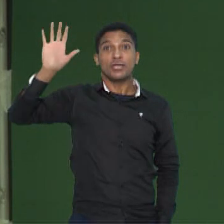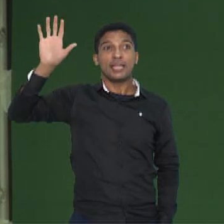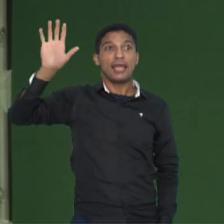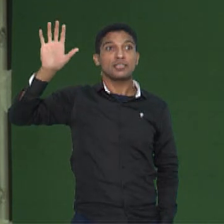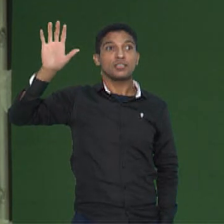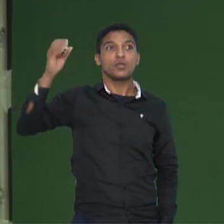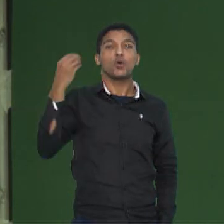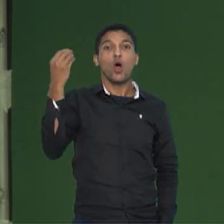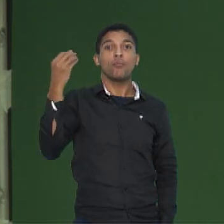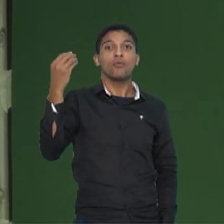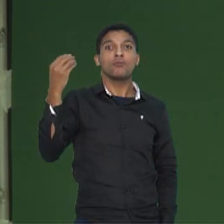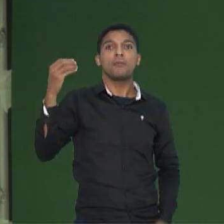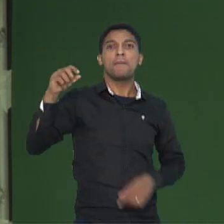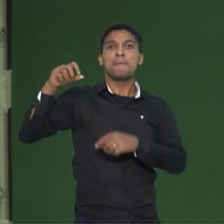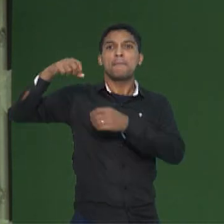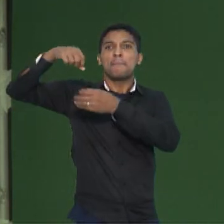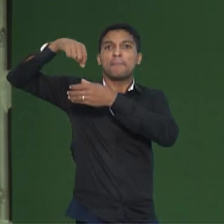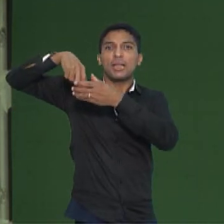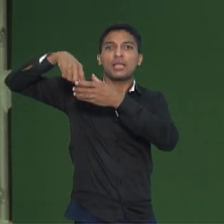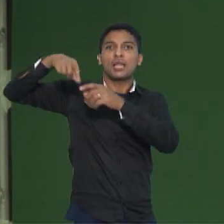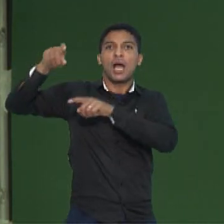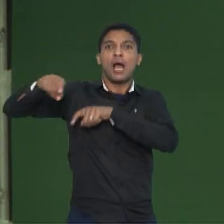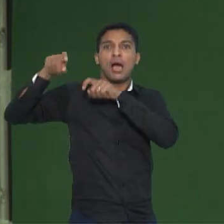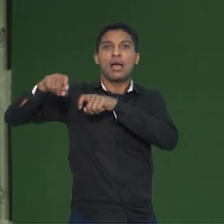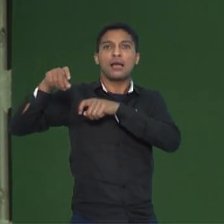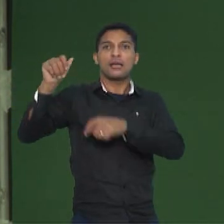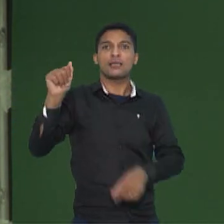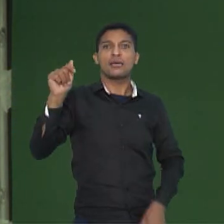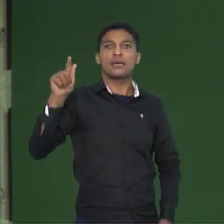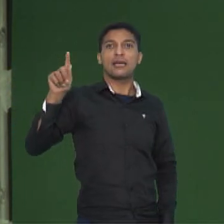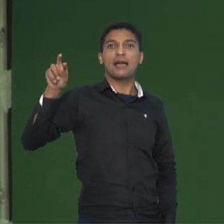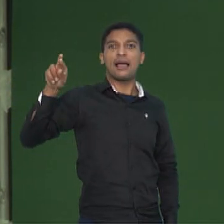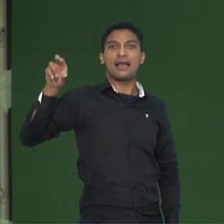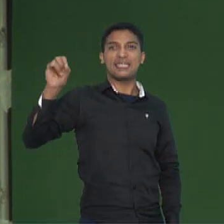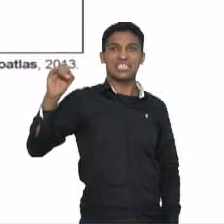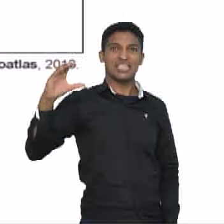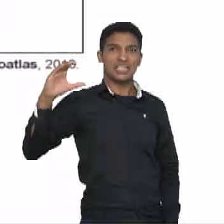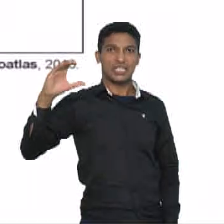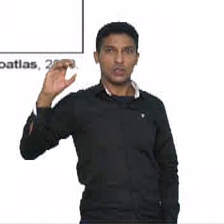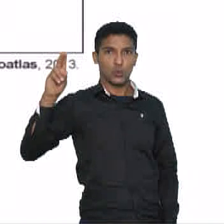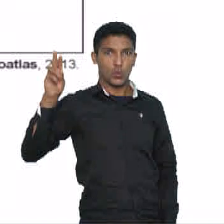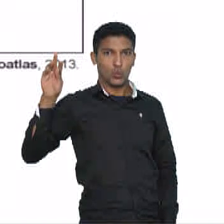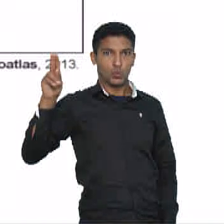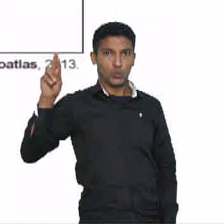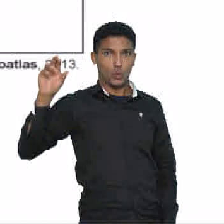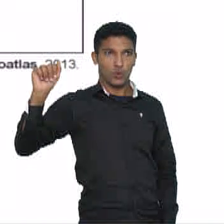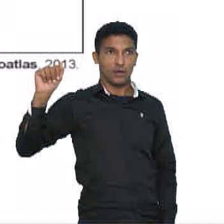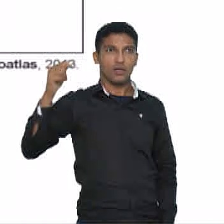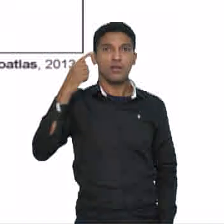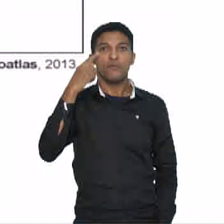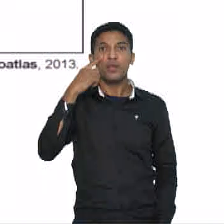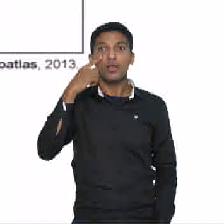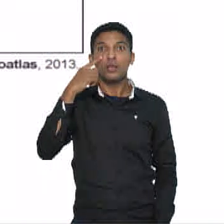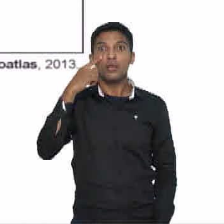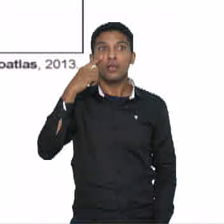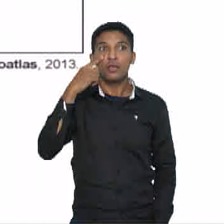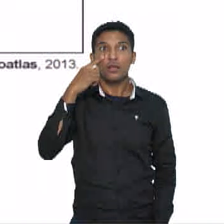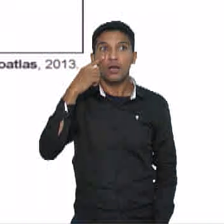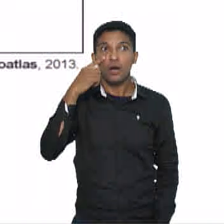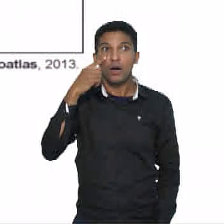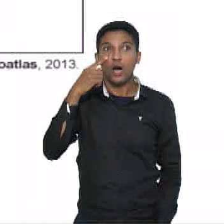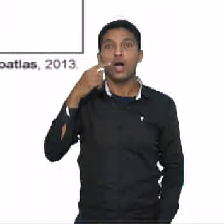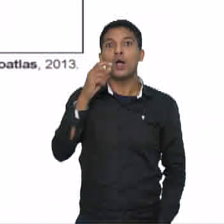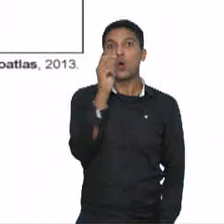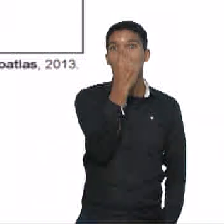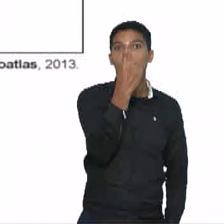para o Centro-Oeste, tá vendo? O Centro-Oeste, você percebe nitidamente. Olha para os dois. Olha o Centro-Oeste no mapa